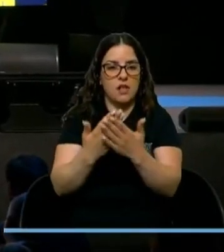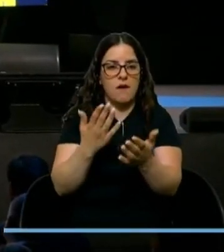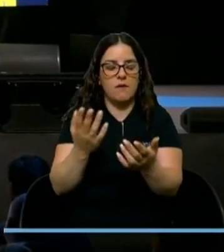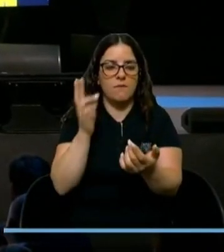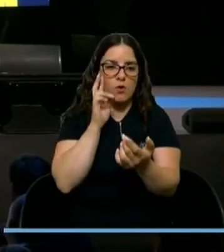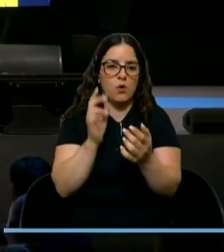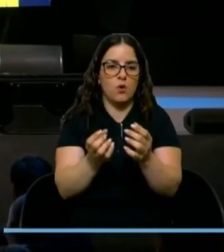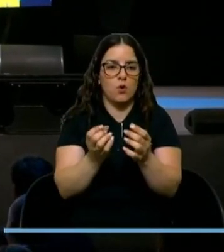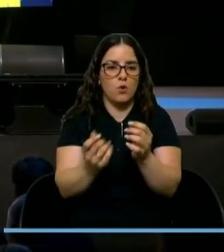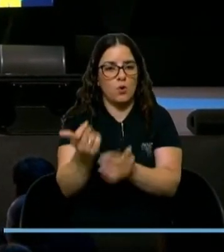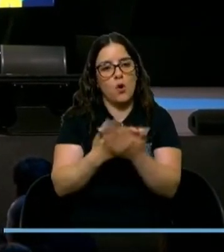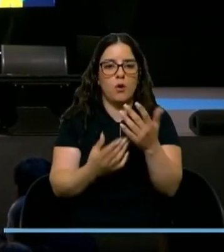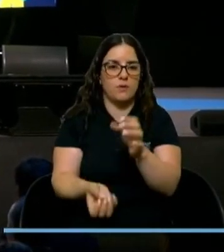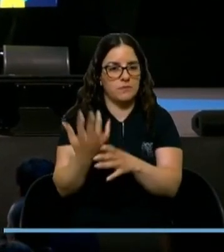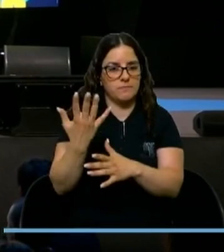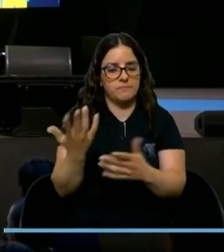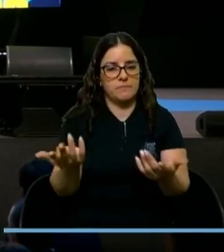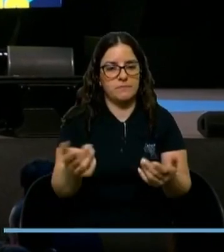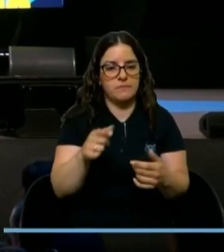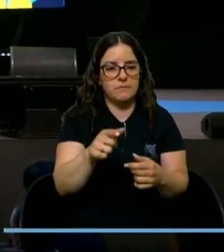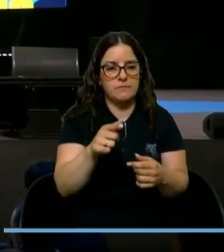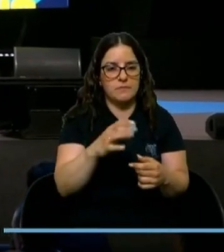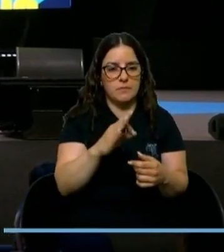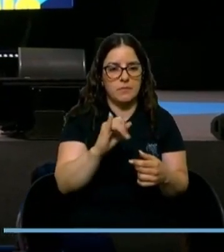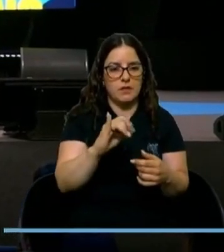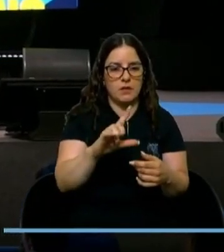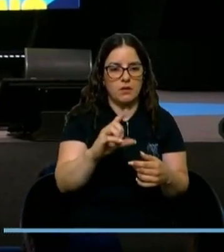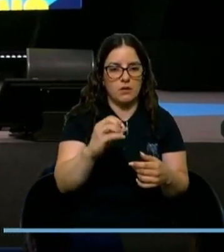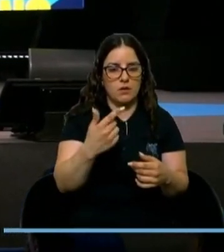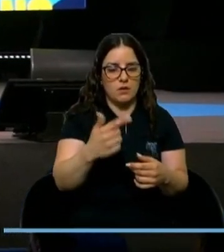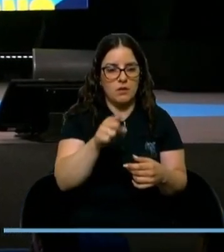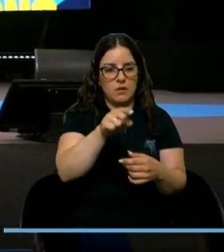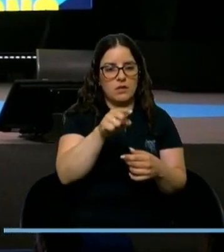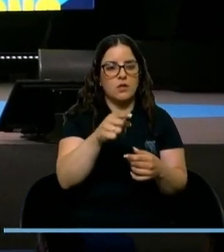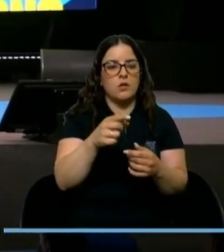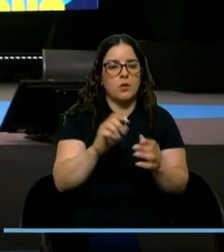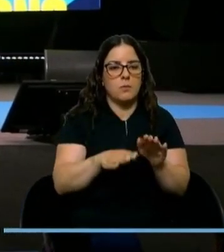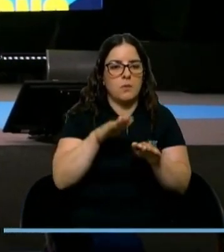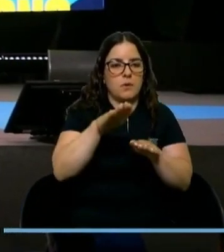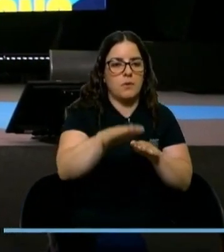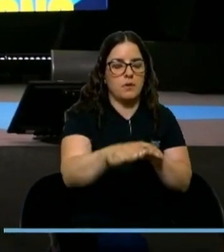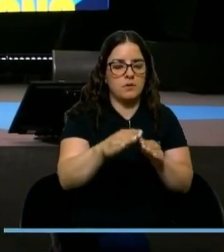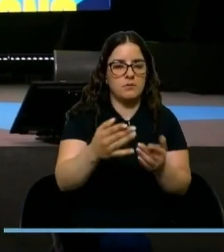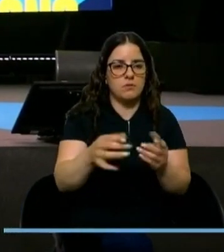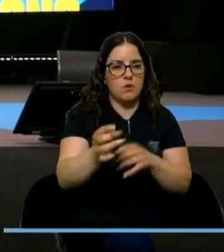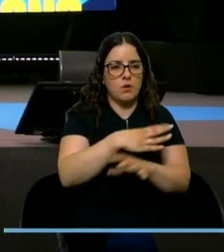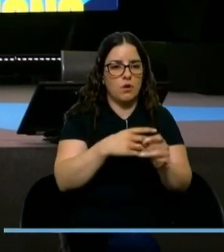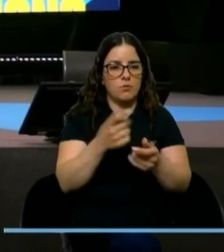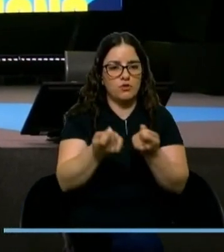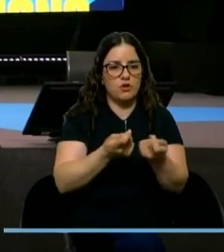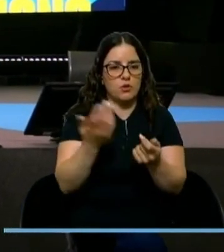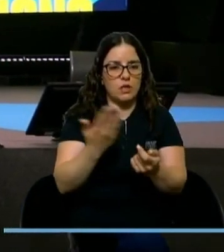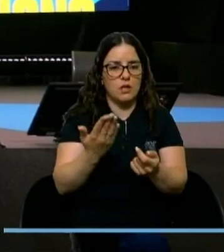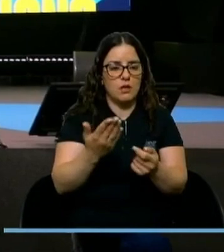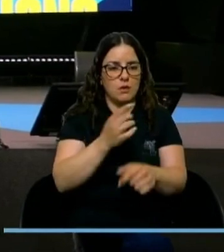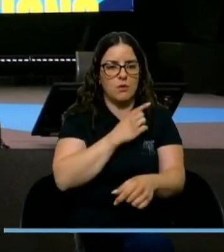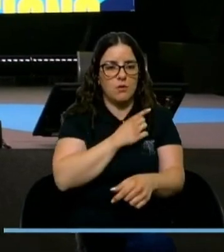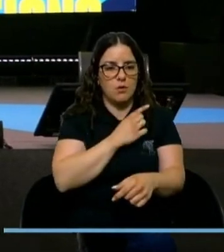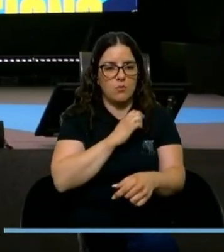DLT é o primeiro passo que a Europa dá na gestão do direito de propriedade, que nos permite começar já a mexer em ativos